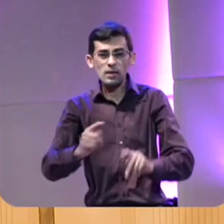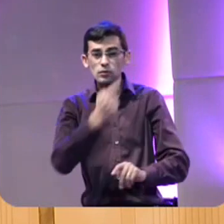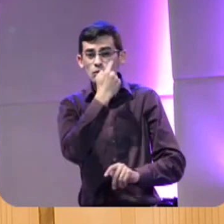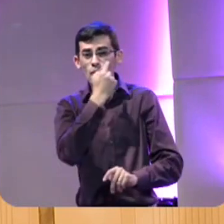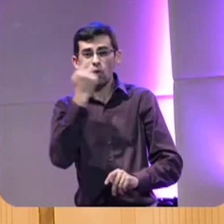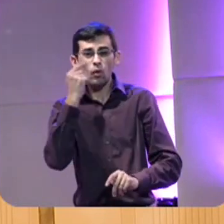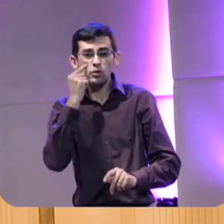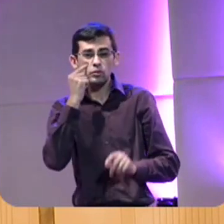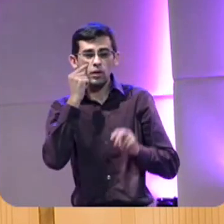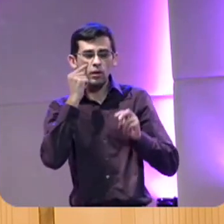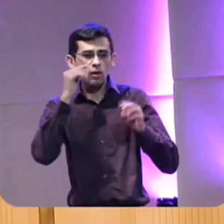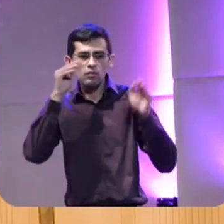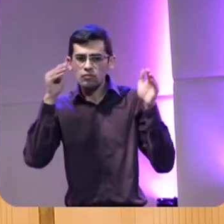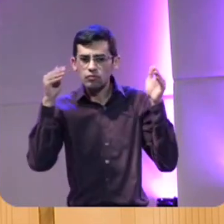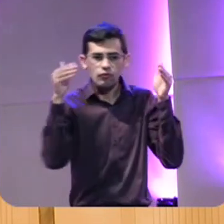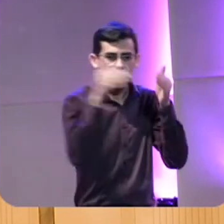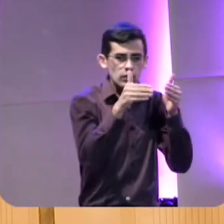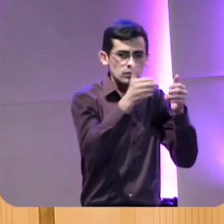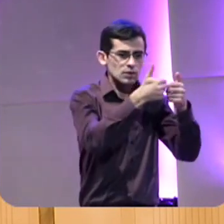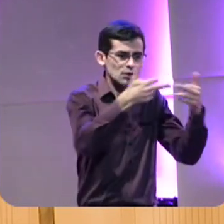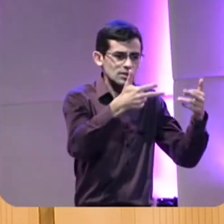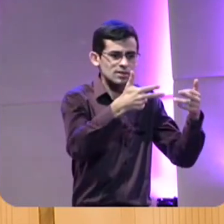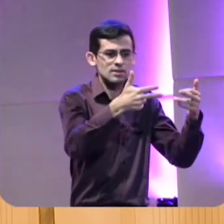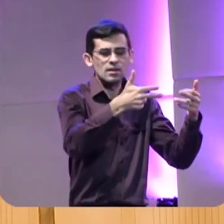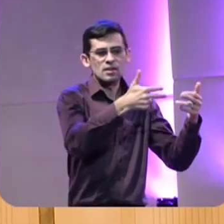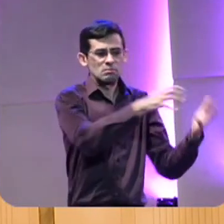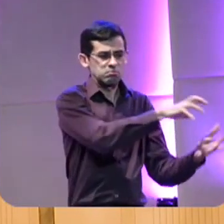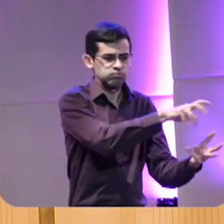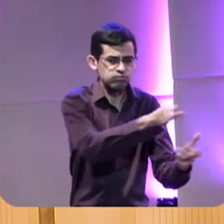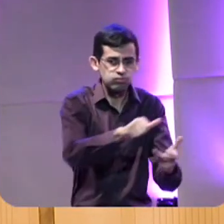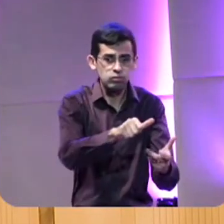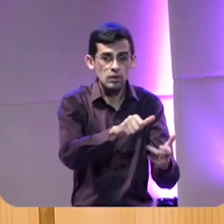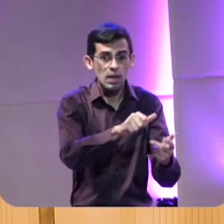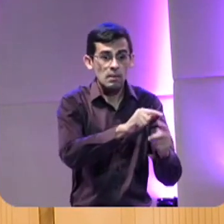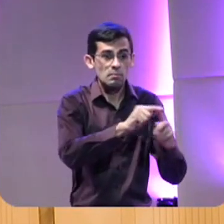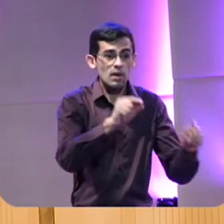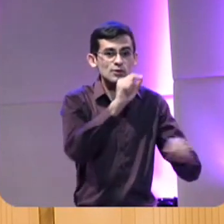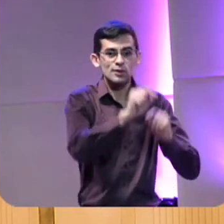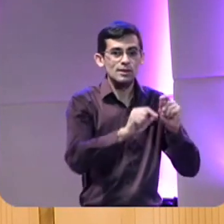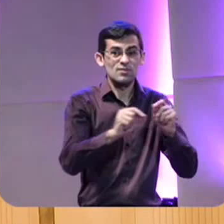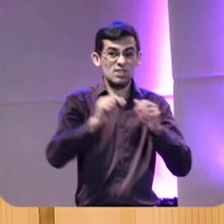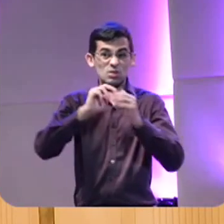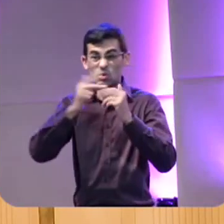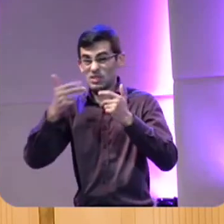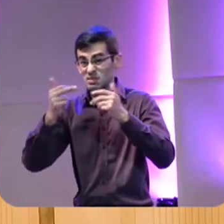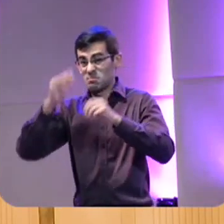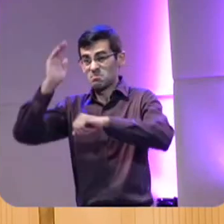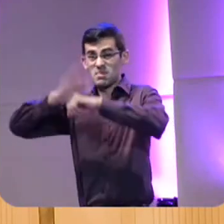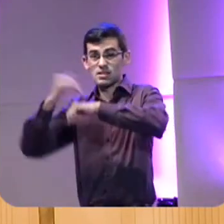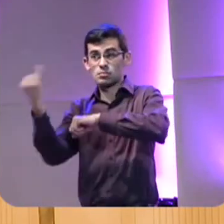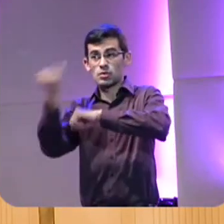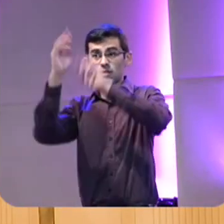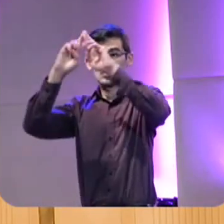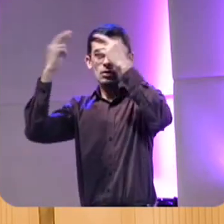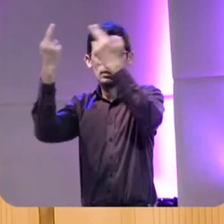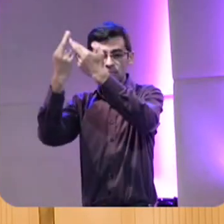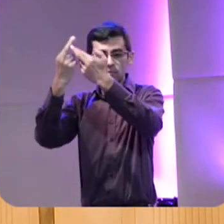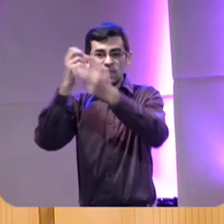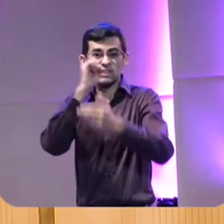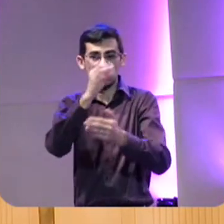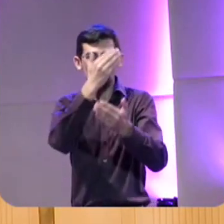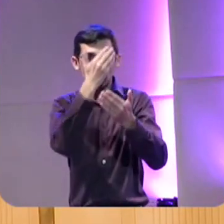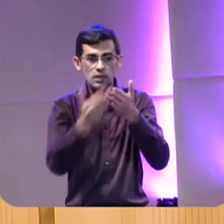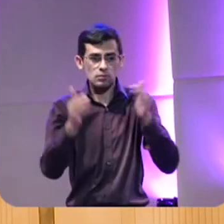olhos estão fixados nas coisas periféricas, ao invés da essência do reino. Quando perdemos a visão da